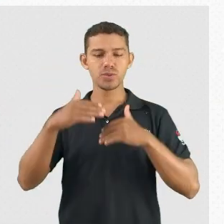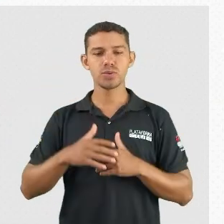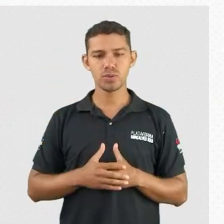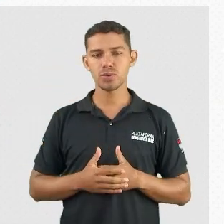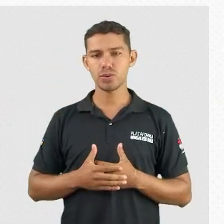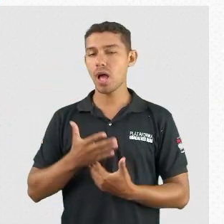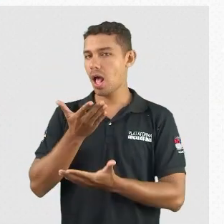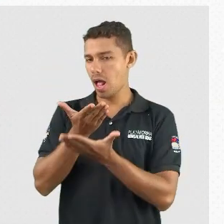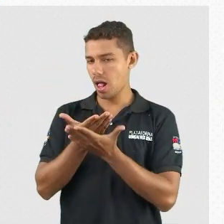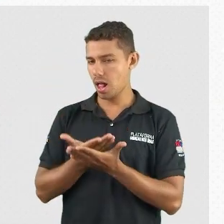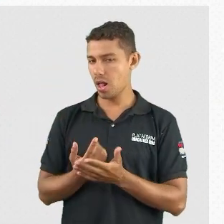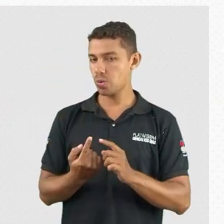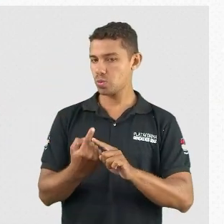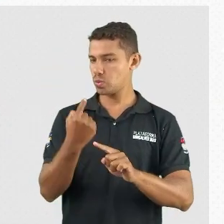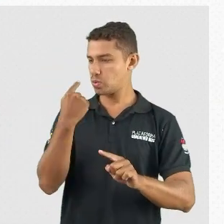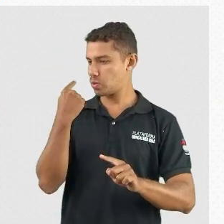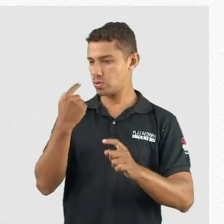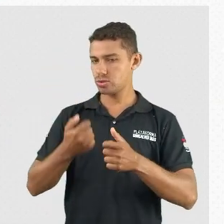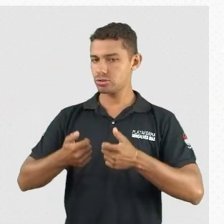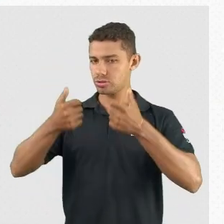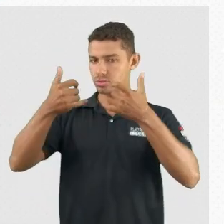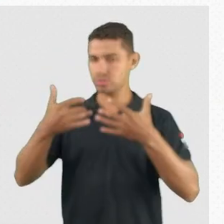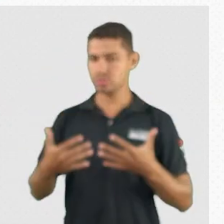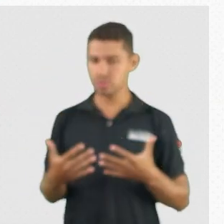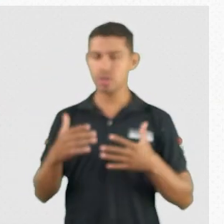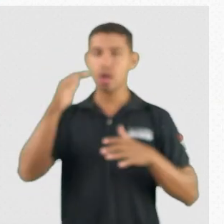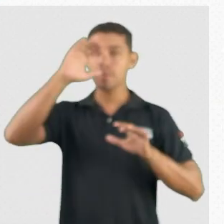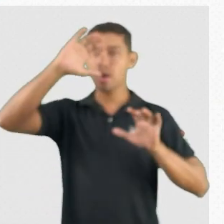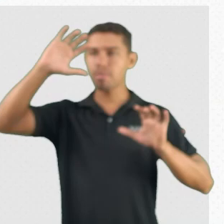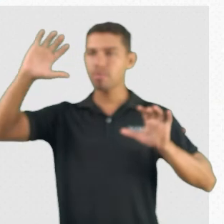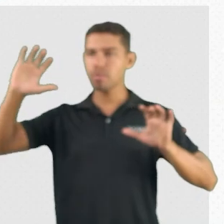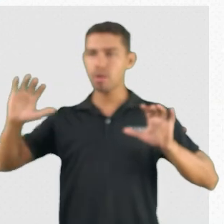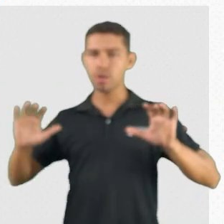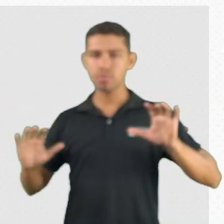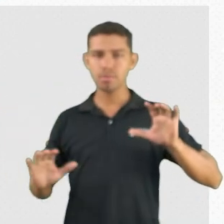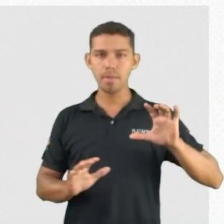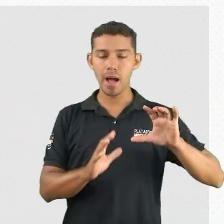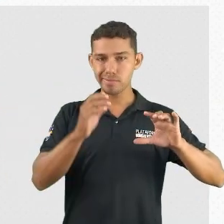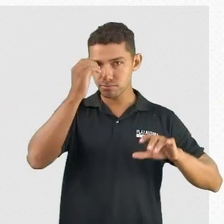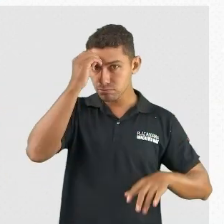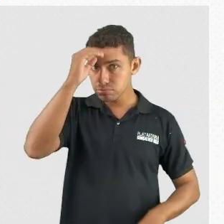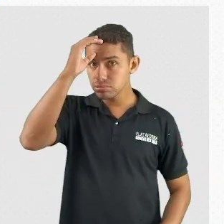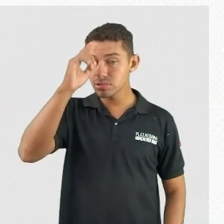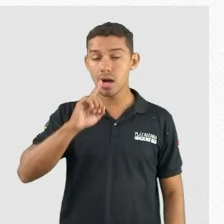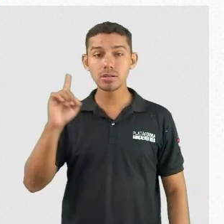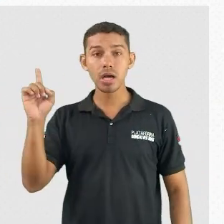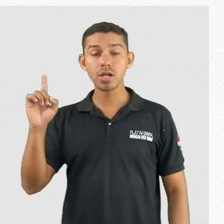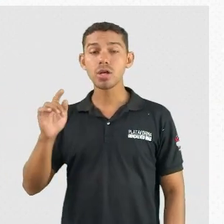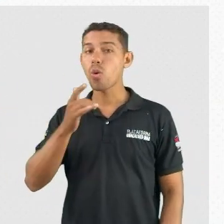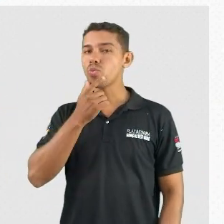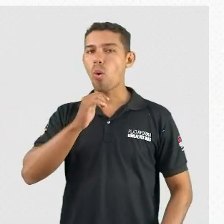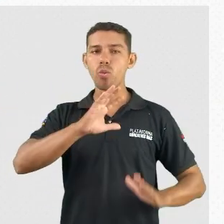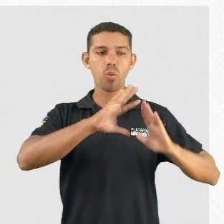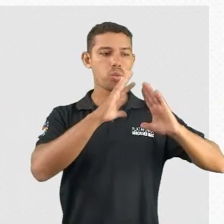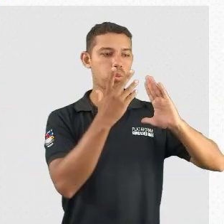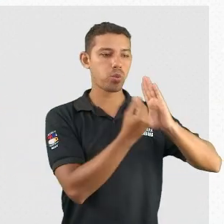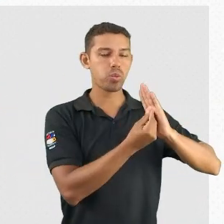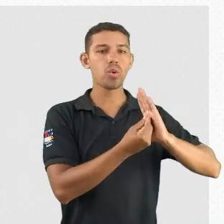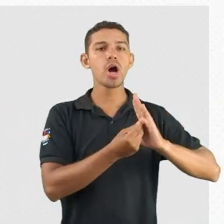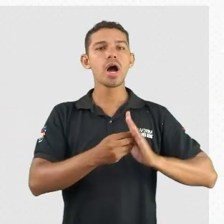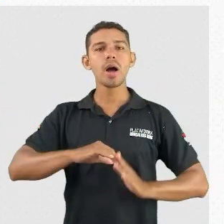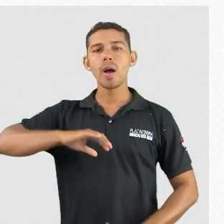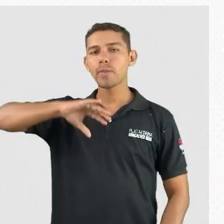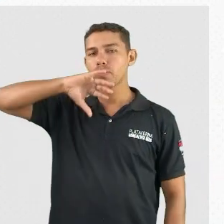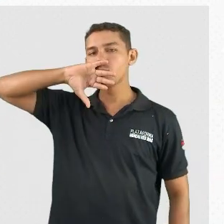aula anterior, né, quando a gente falou da ciranda de saberes, a gente trouxe o pensamento do quilombola Nego Bispo, que ele traz